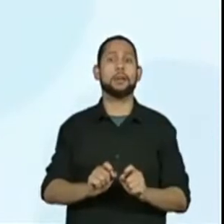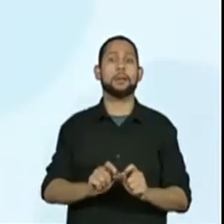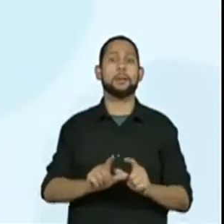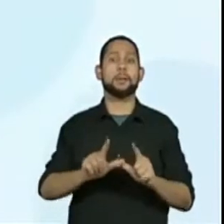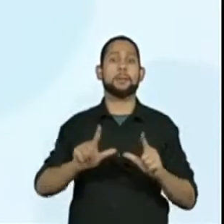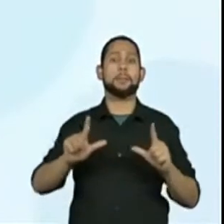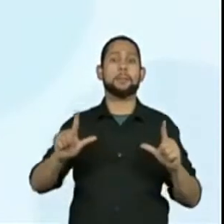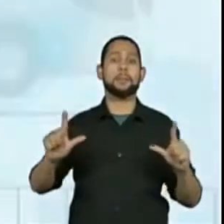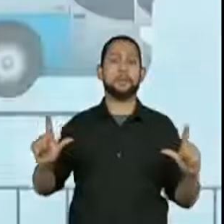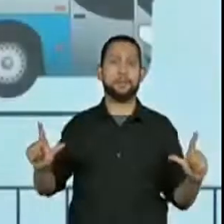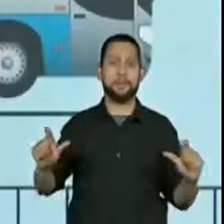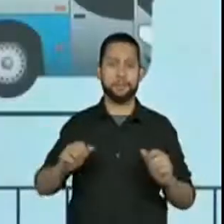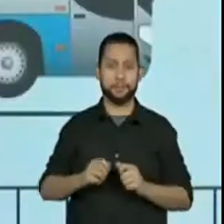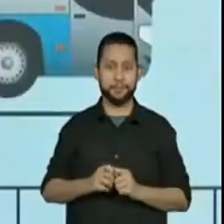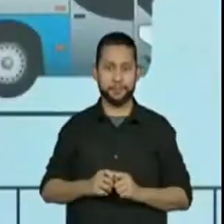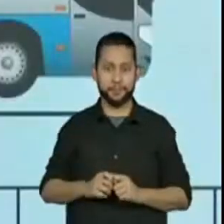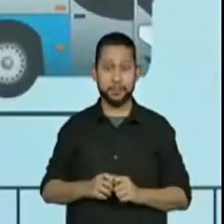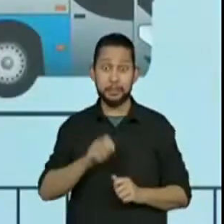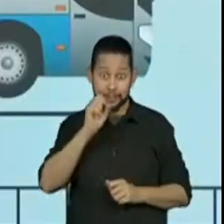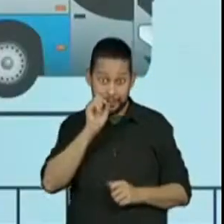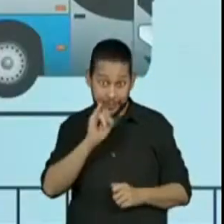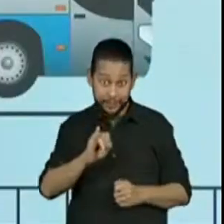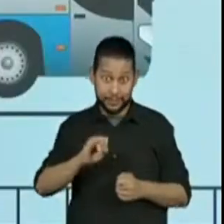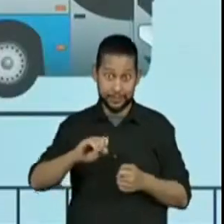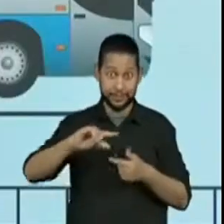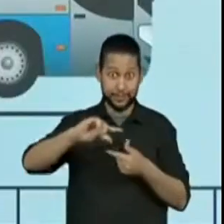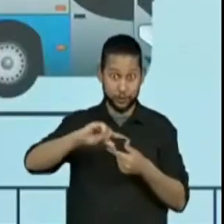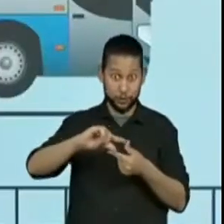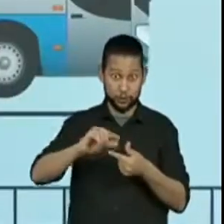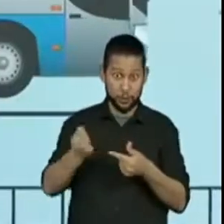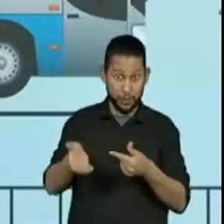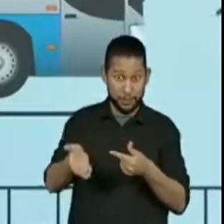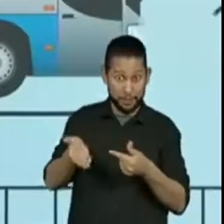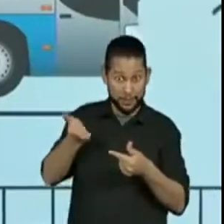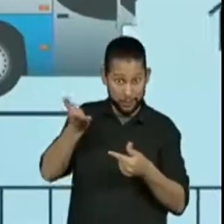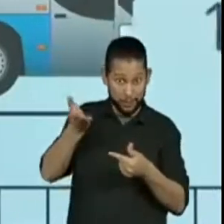fica a representação do objeto na malha quadriculada?